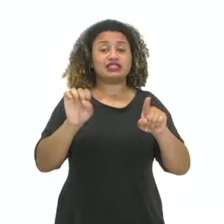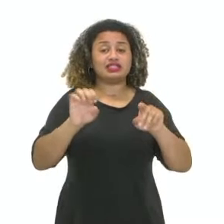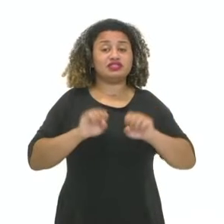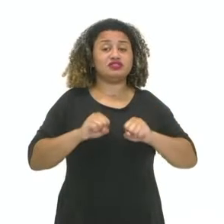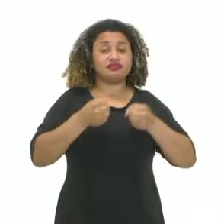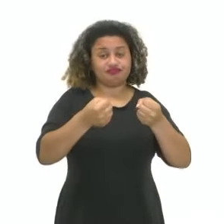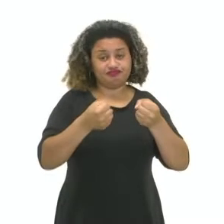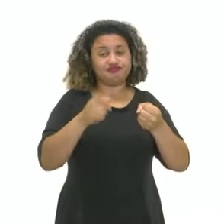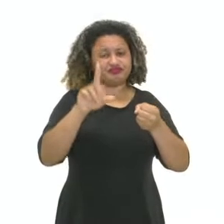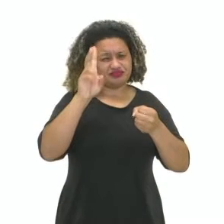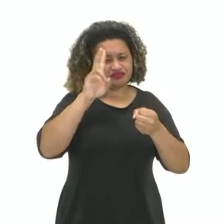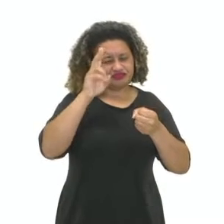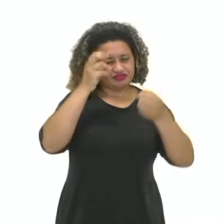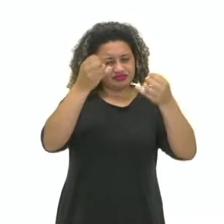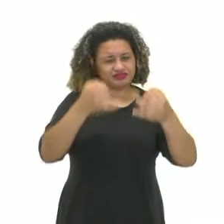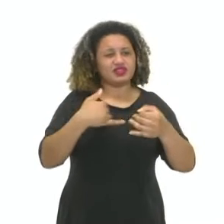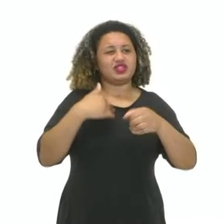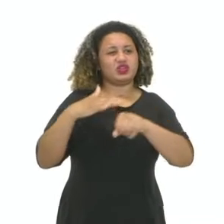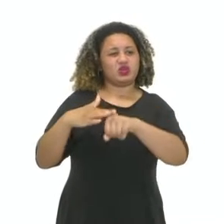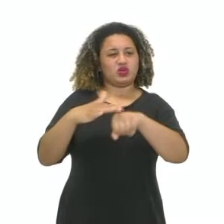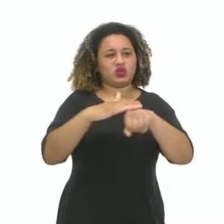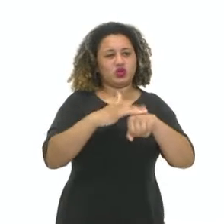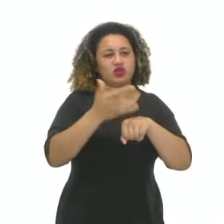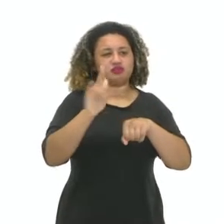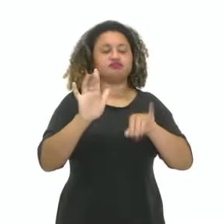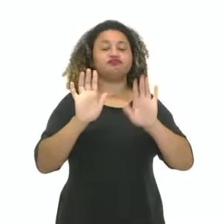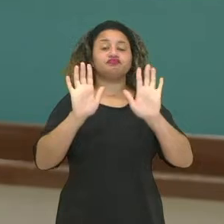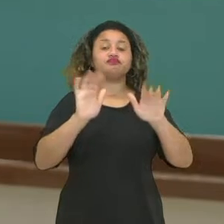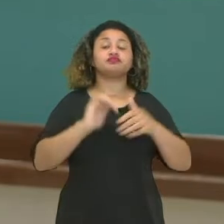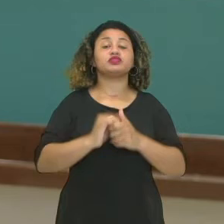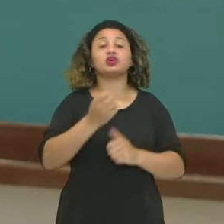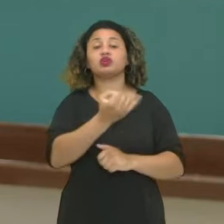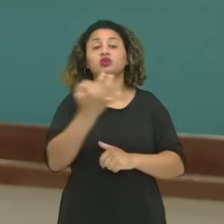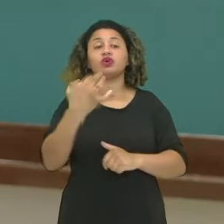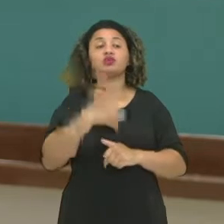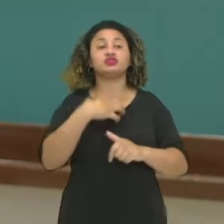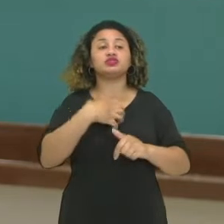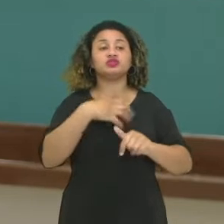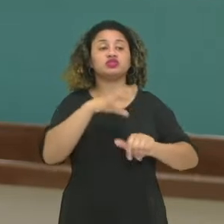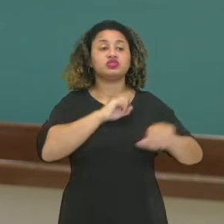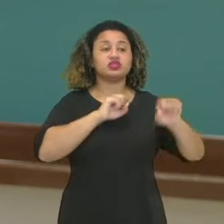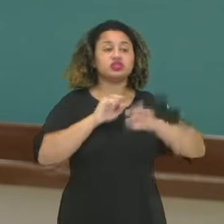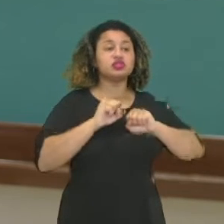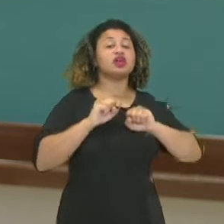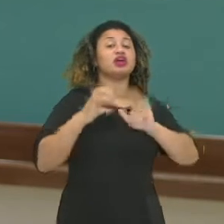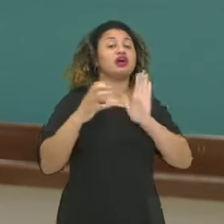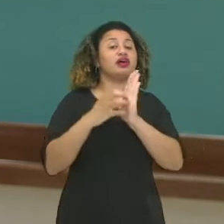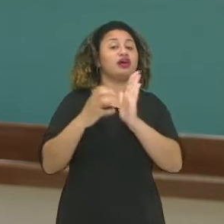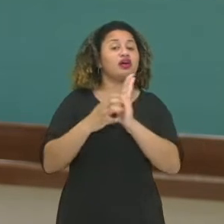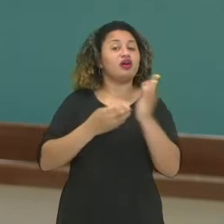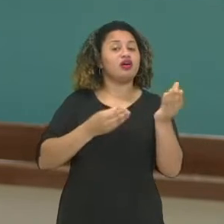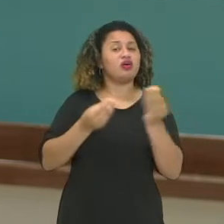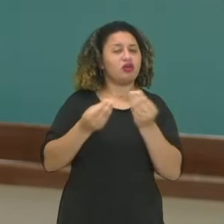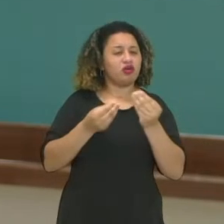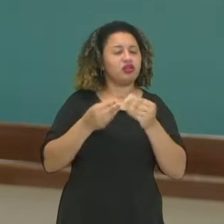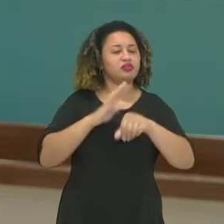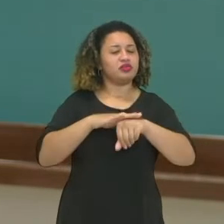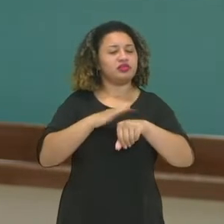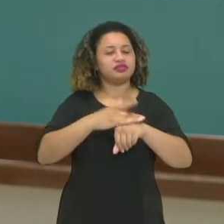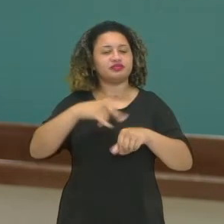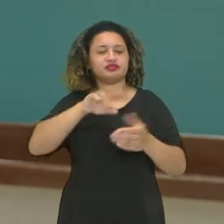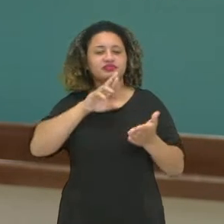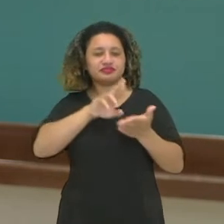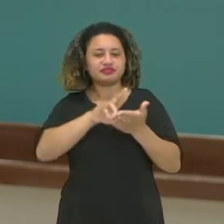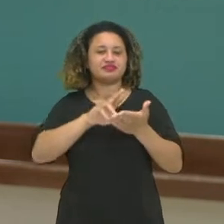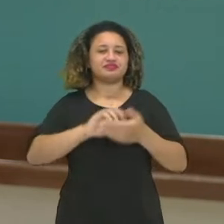oportunistas? Pensando nisso, quais as formas de contágio da AIDS? Vou deixar um tempinho para